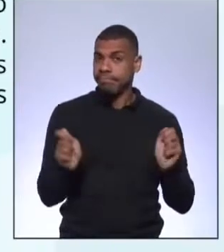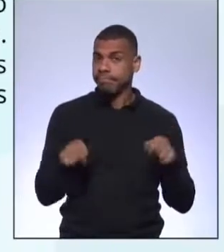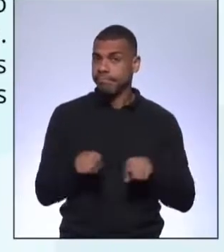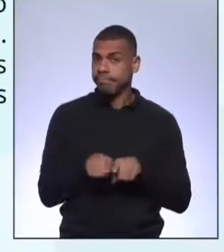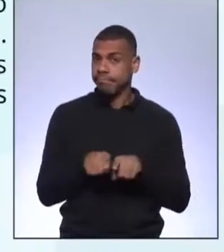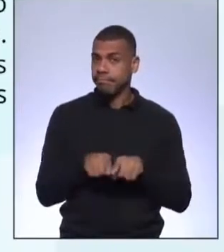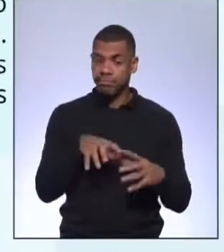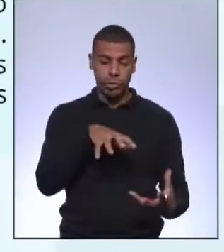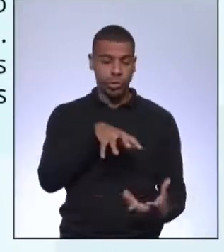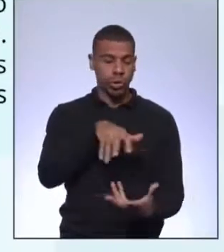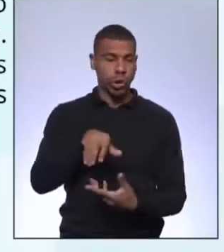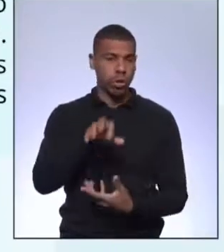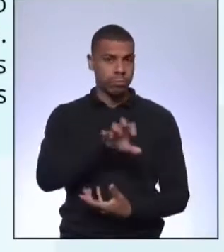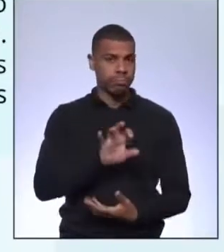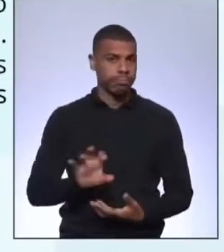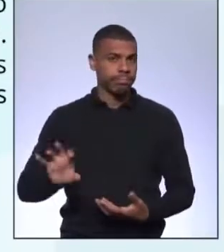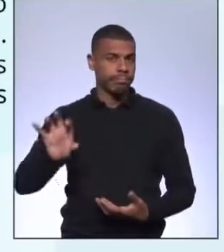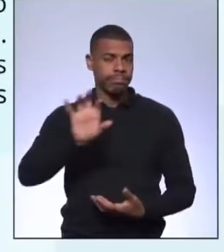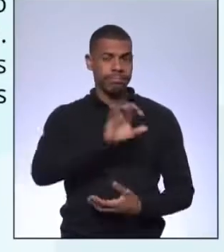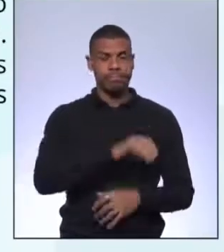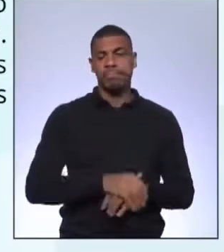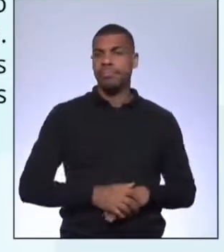localizações no planeta